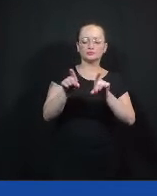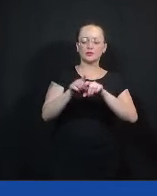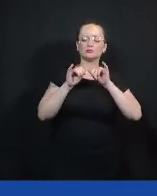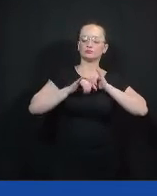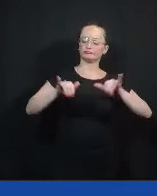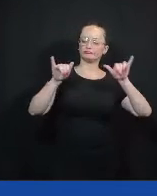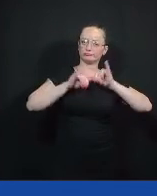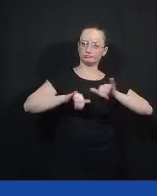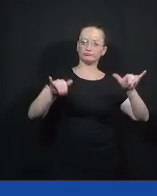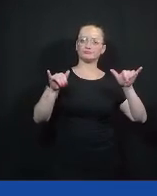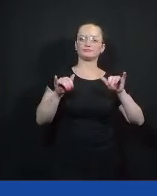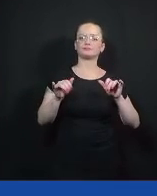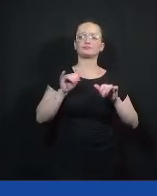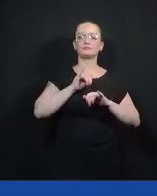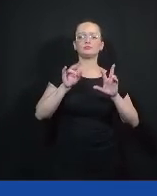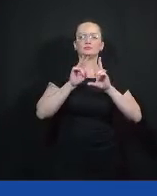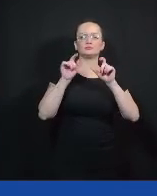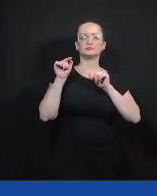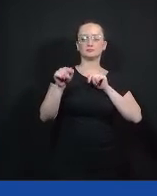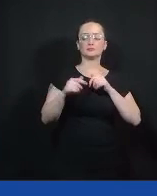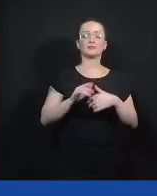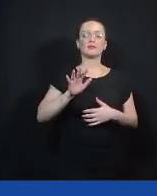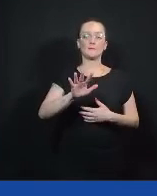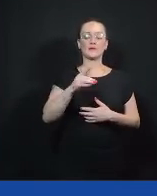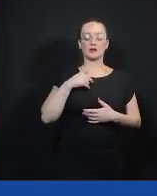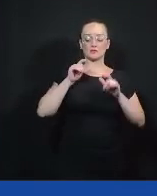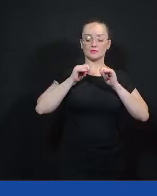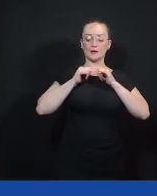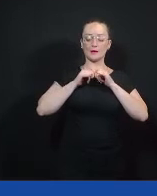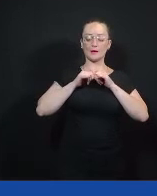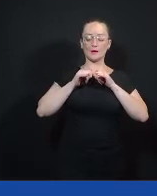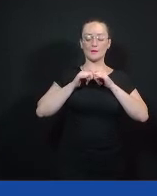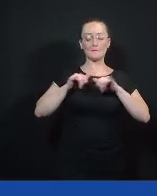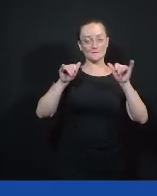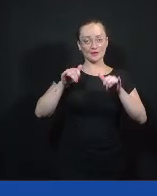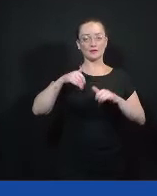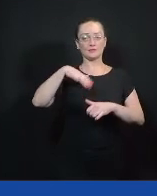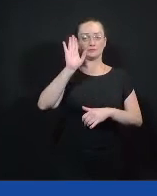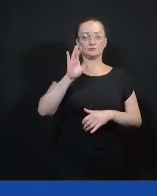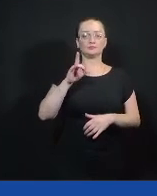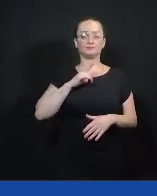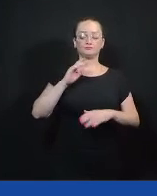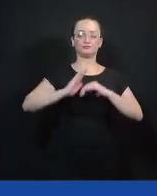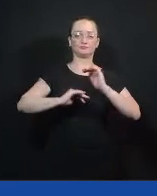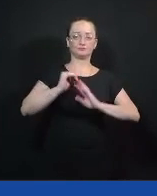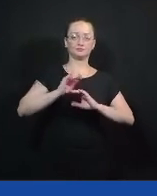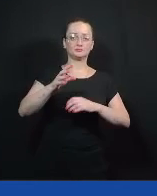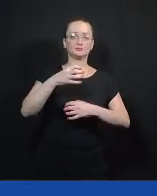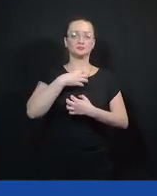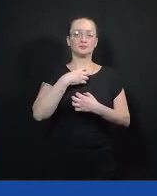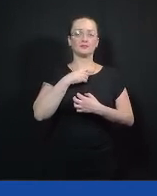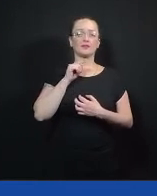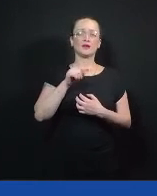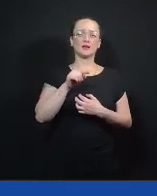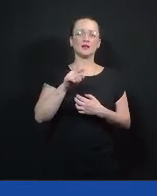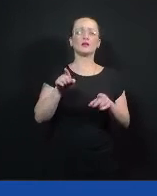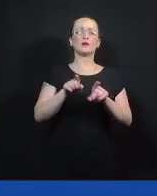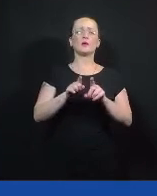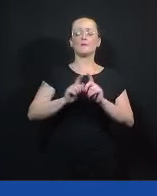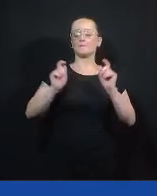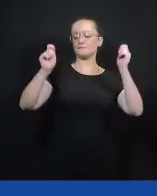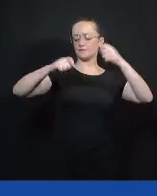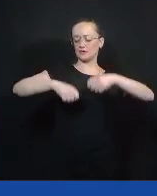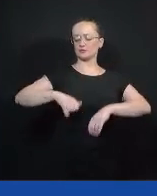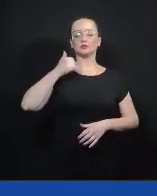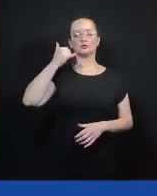também divulgaram, também falaram disso, mas a imprensa foi uma das primeiras que atuou dessa forma. E isso já me